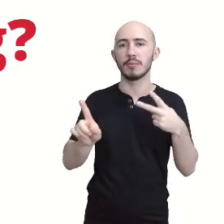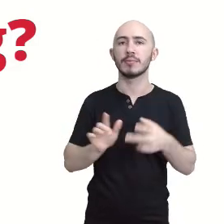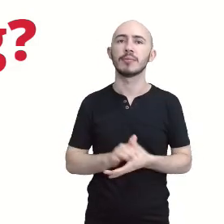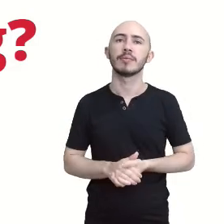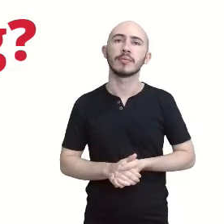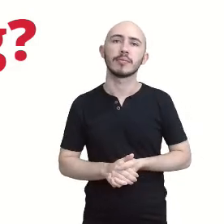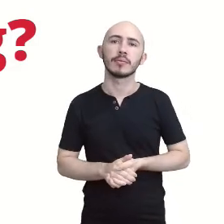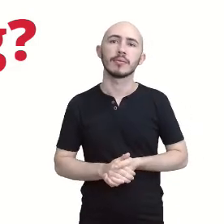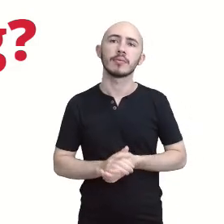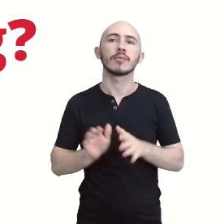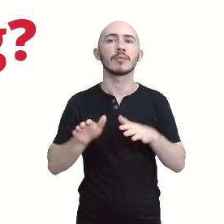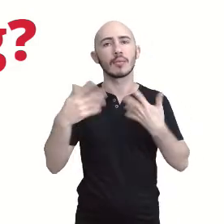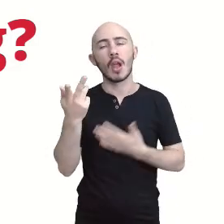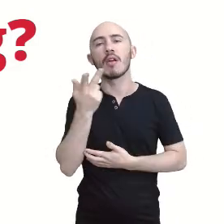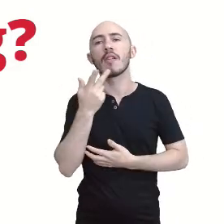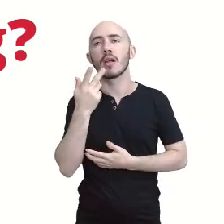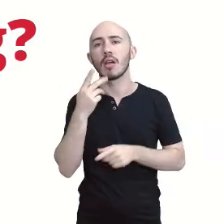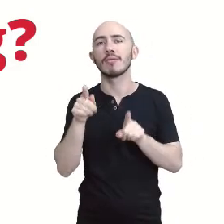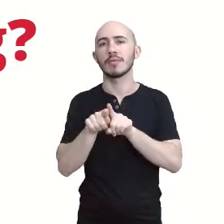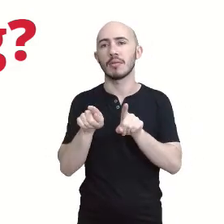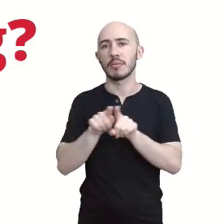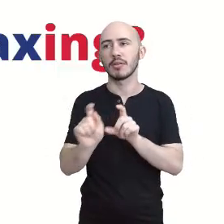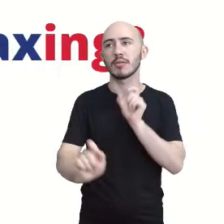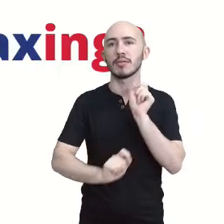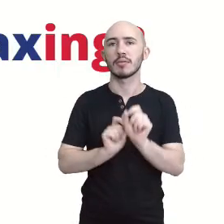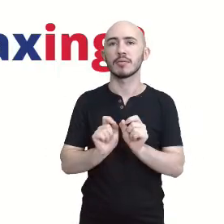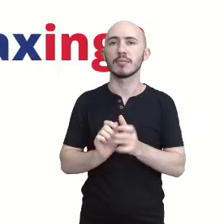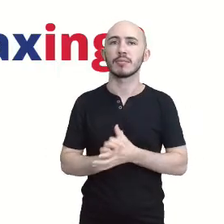aqui para quem está falando. Is he talking?